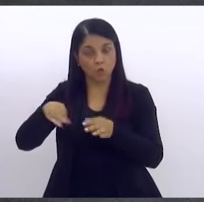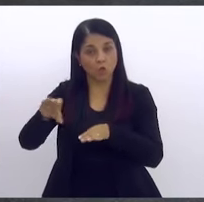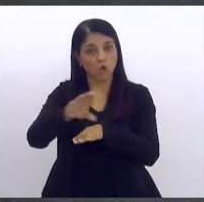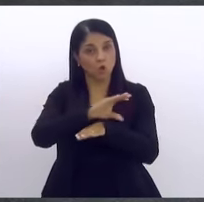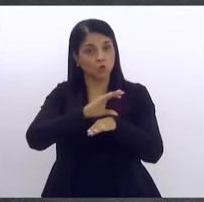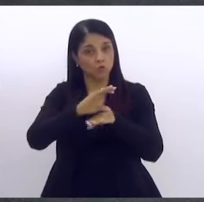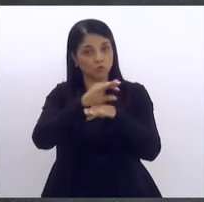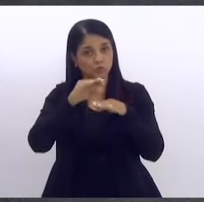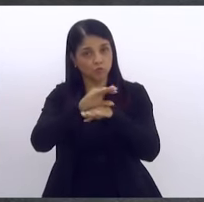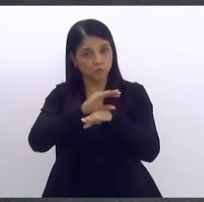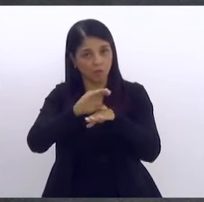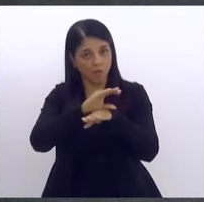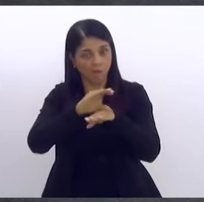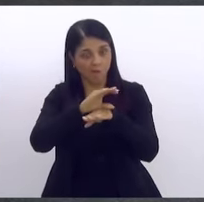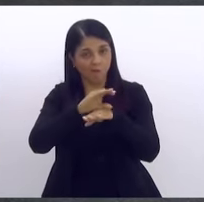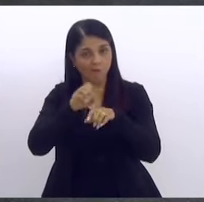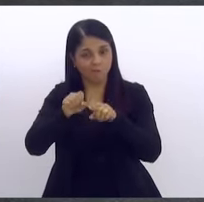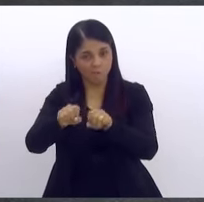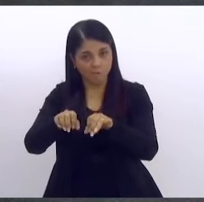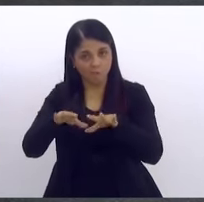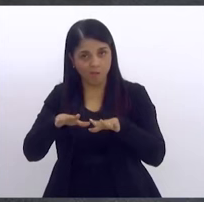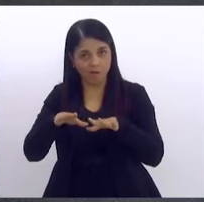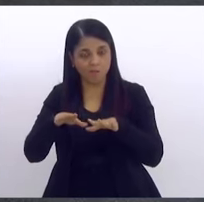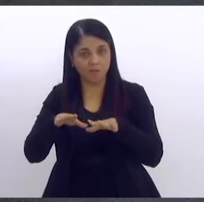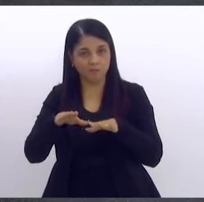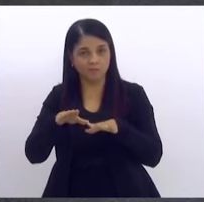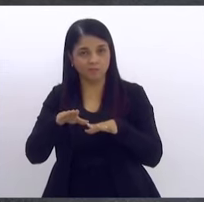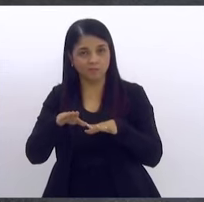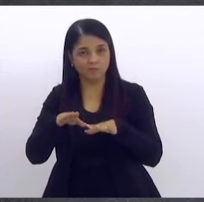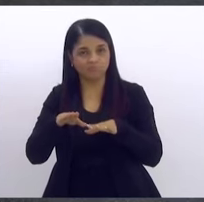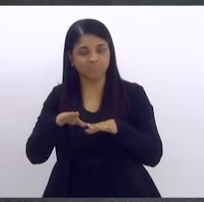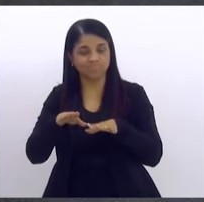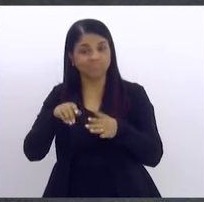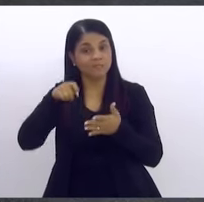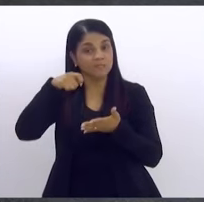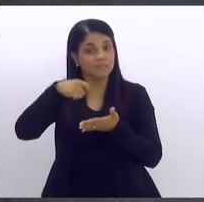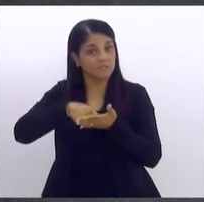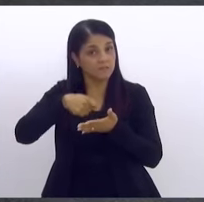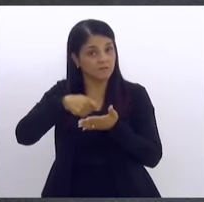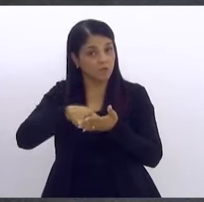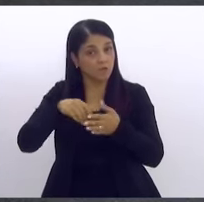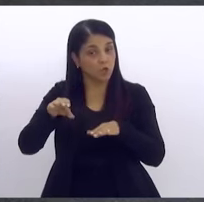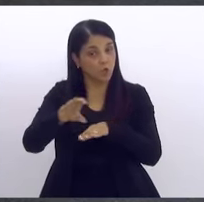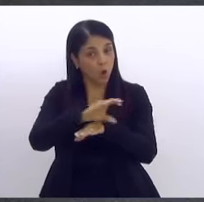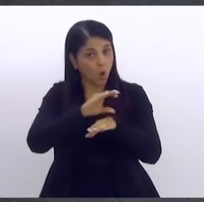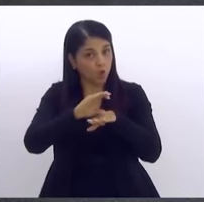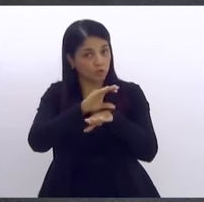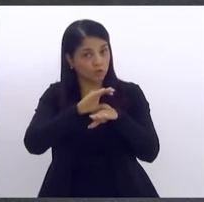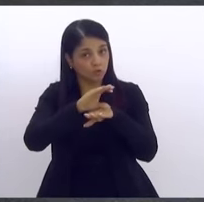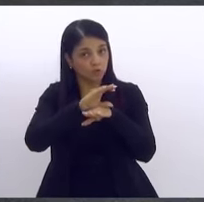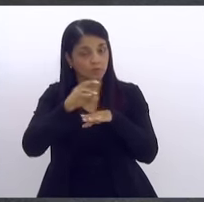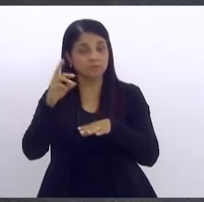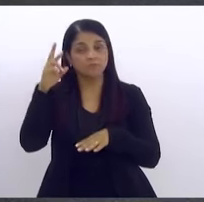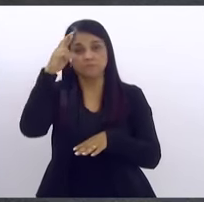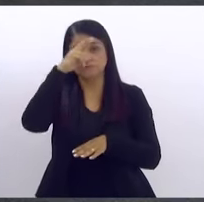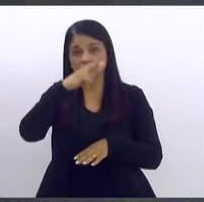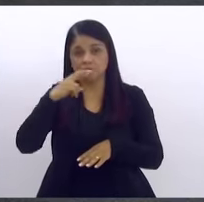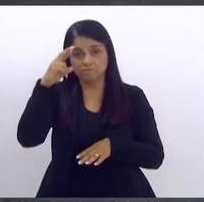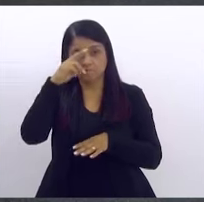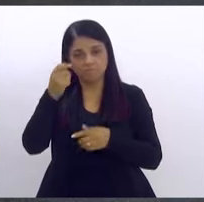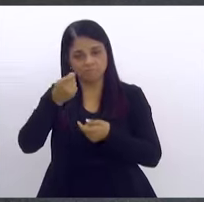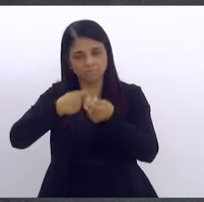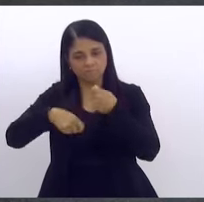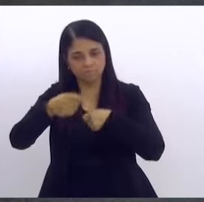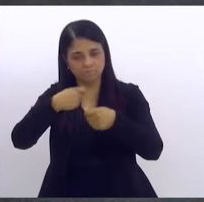constitucional, que o Parlamento Fluminense tem o dever constitucional de fiscalizar a